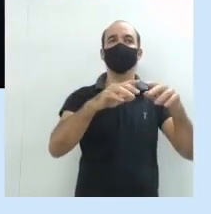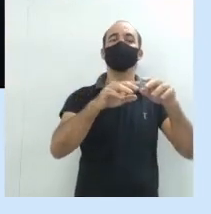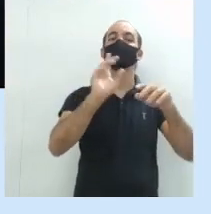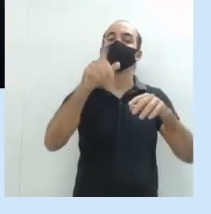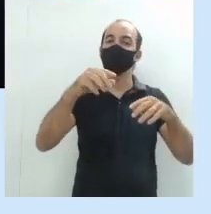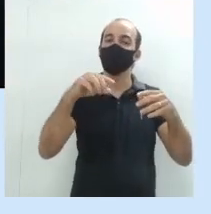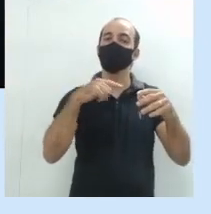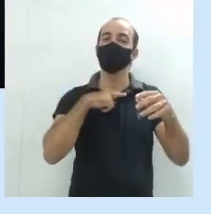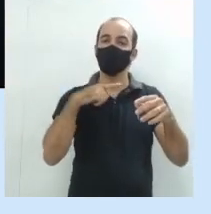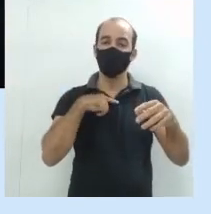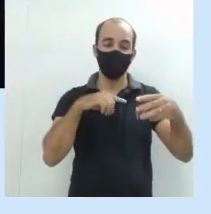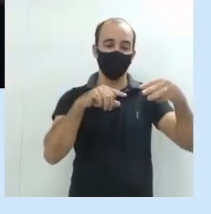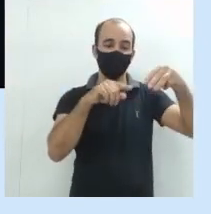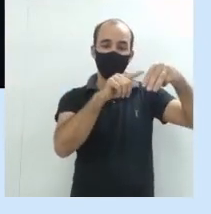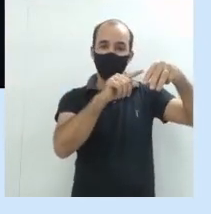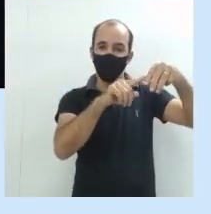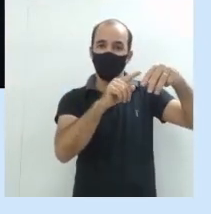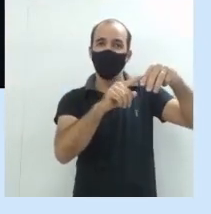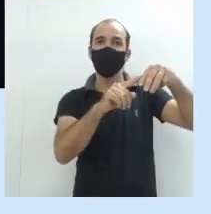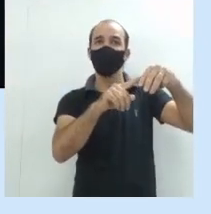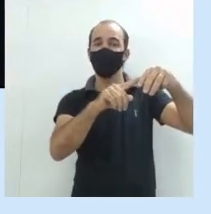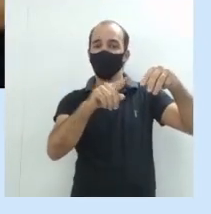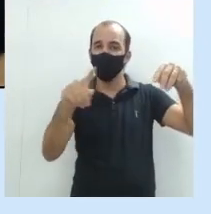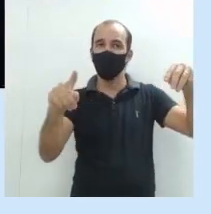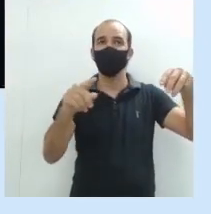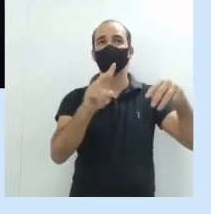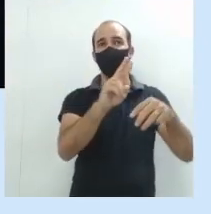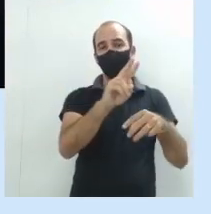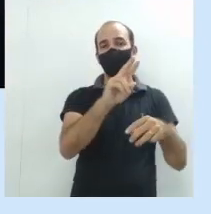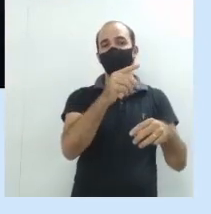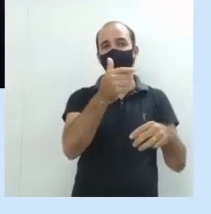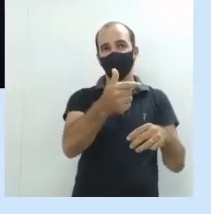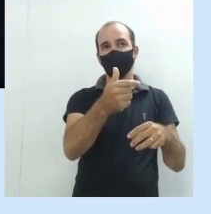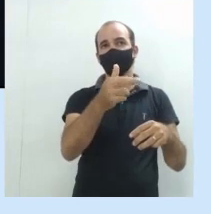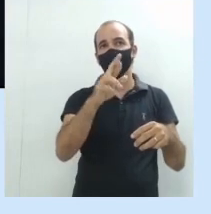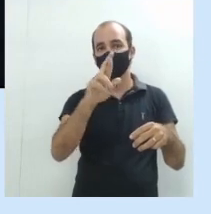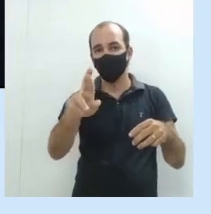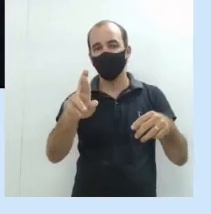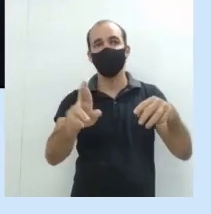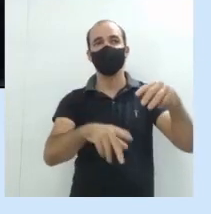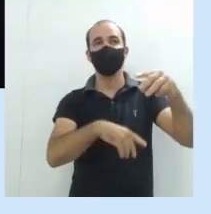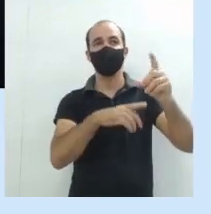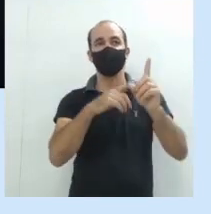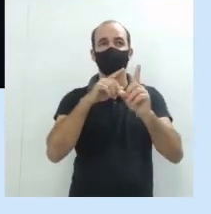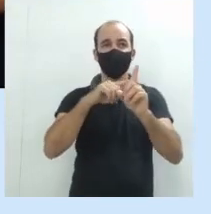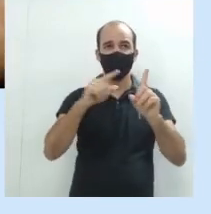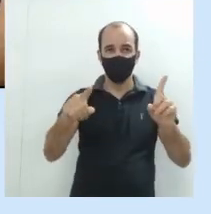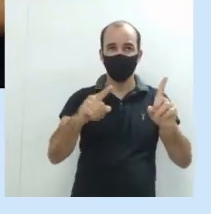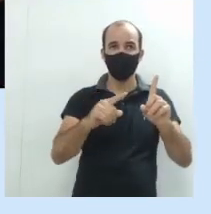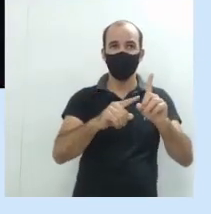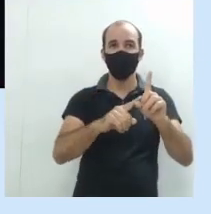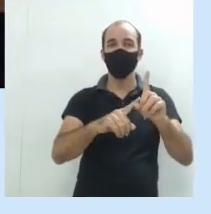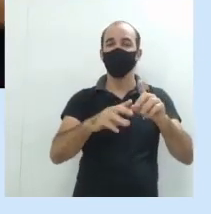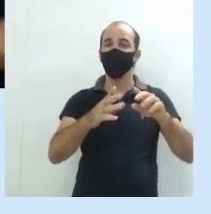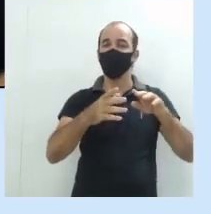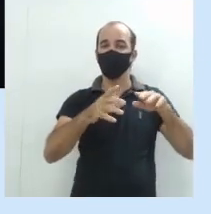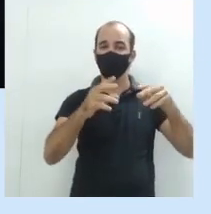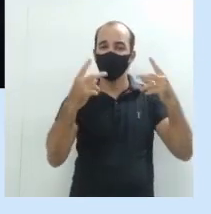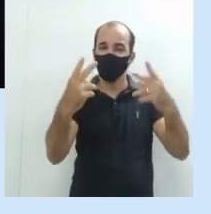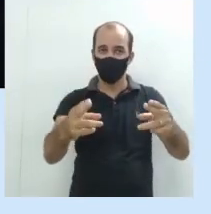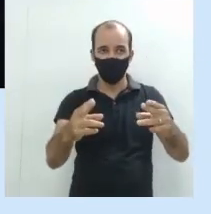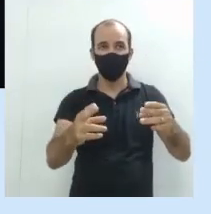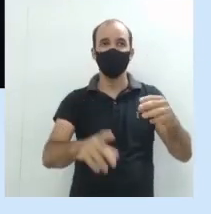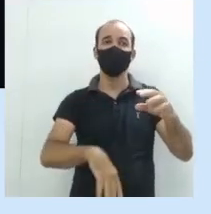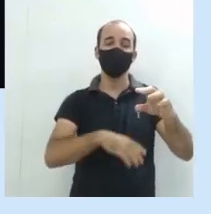sobre R, direção perpendicular, 90 graus a velocidade, e o sentido voltada para